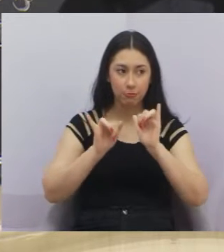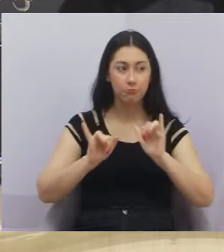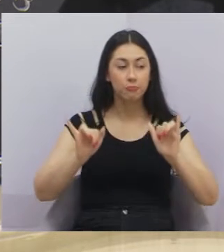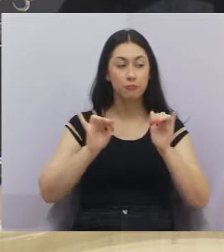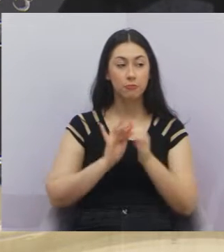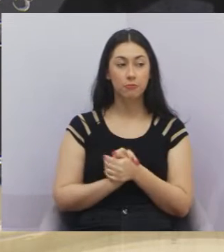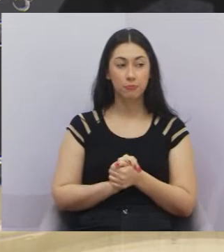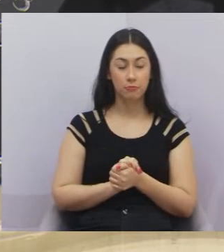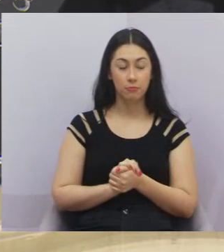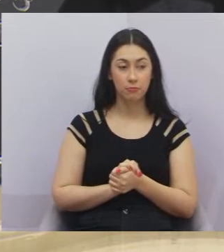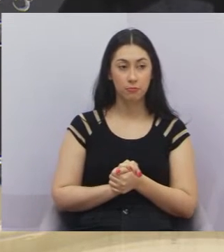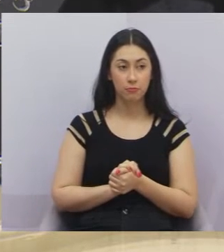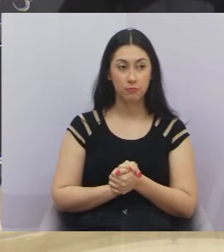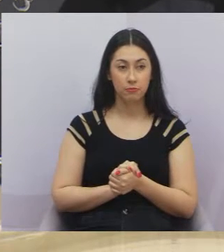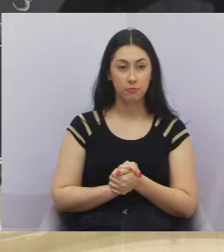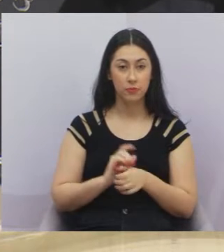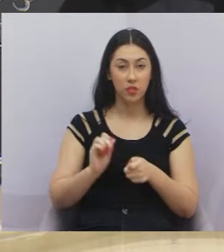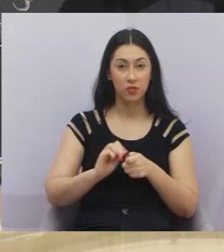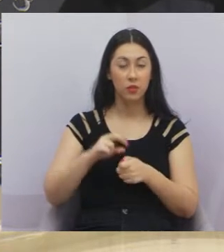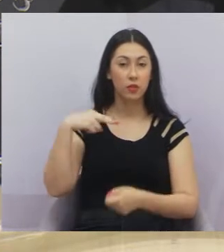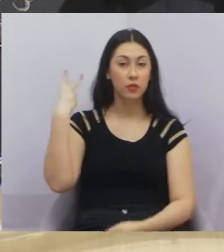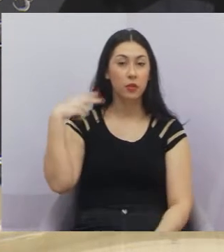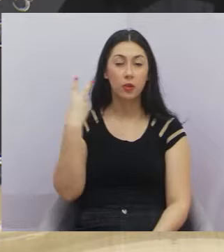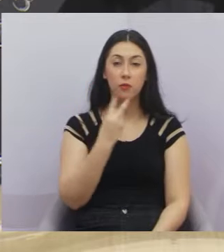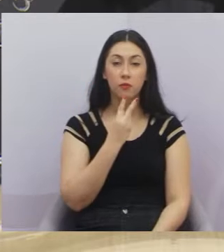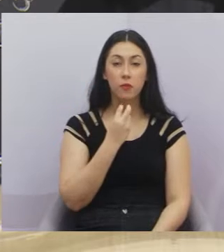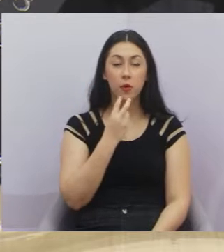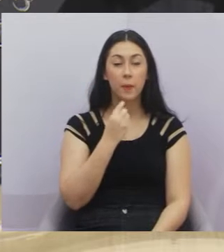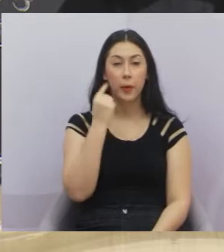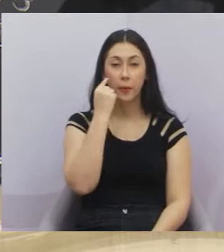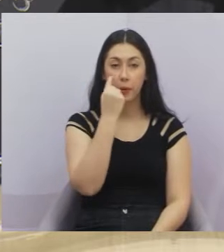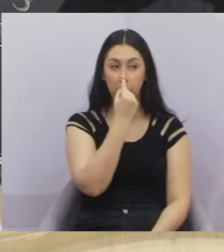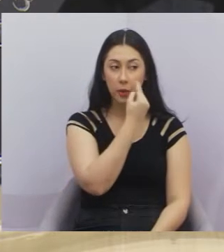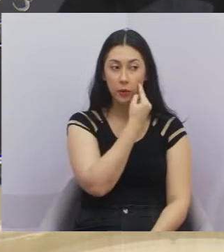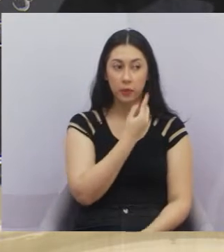da presente manifestação. Vereador Valmir do Parque Meia Lua.